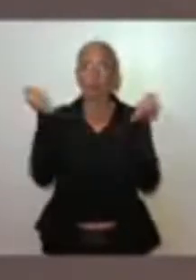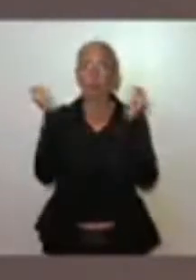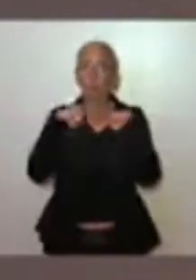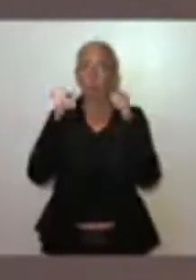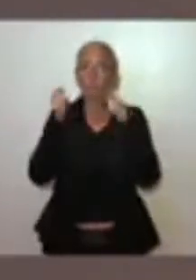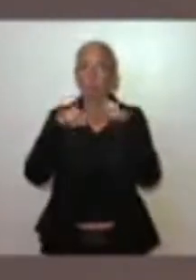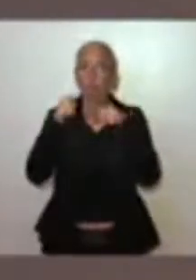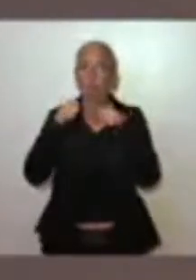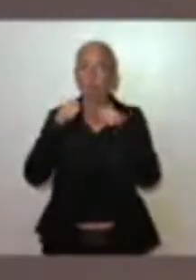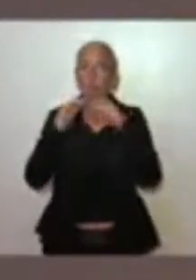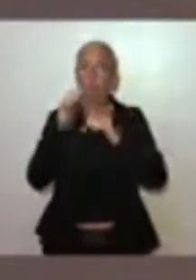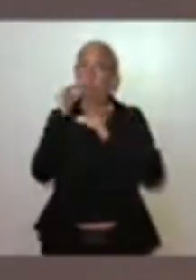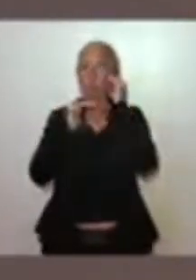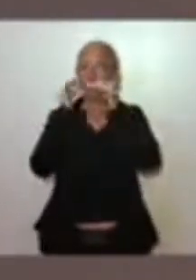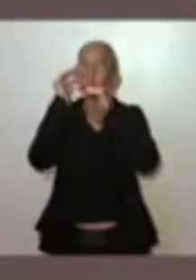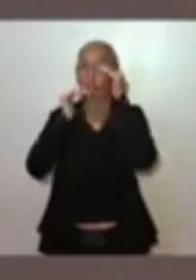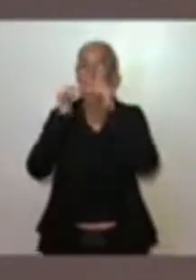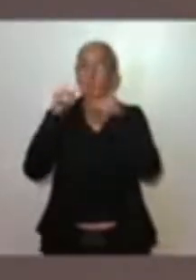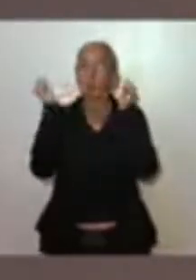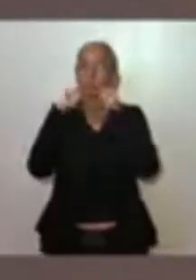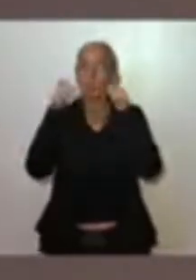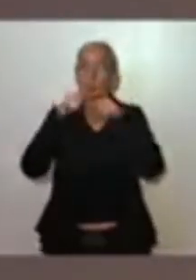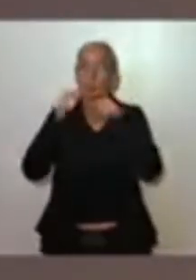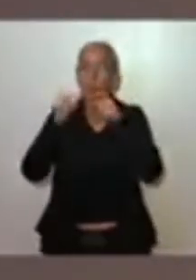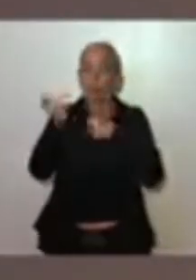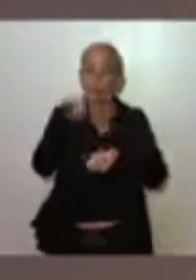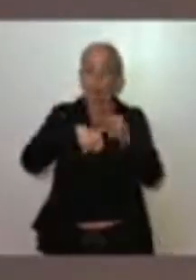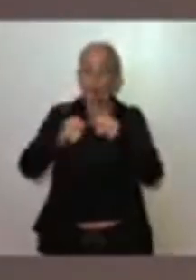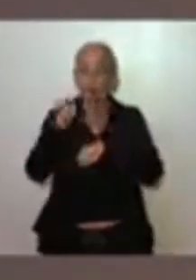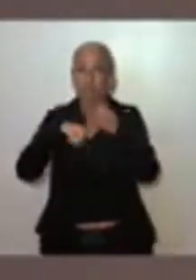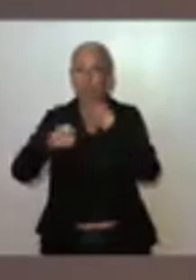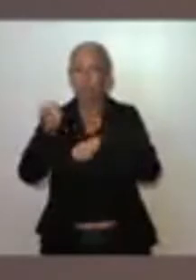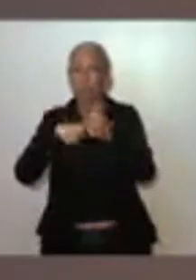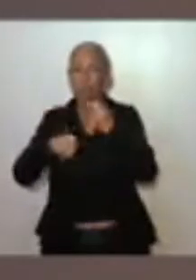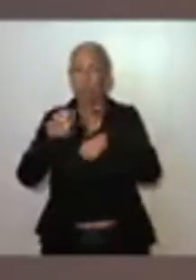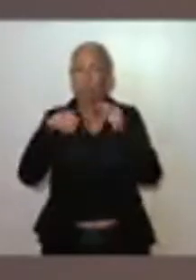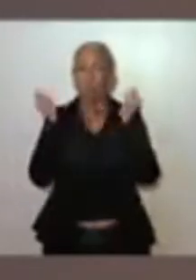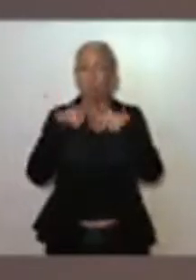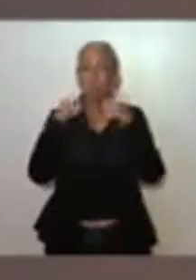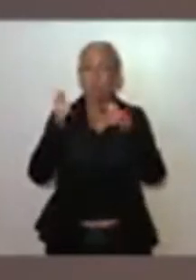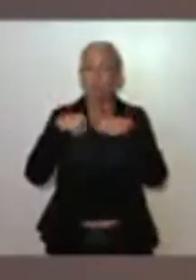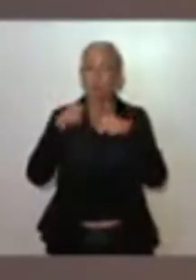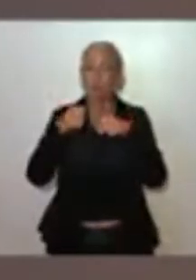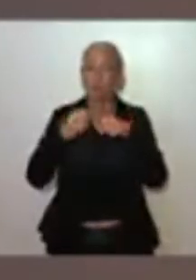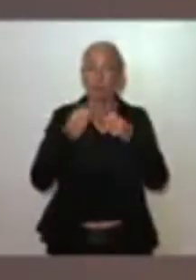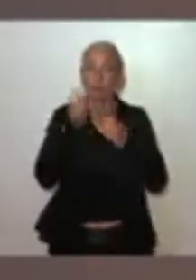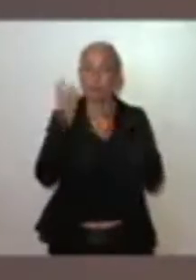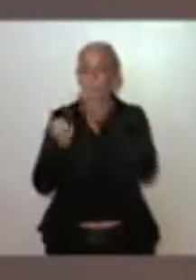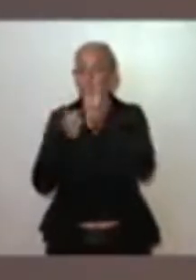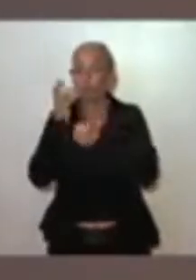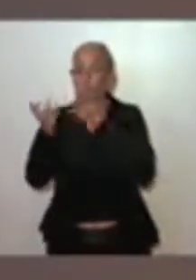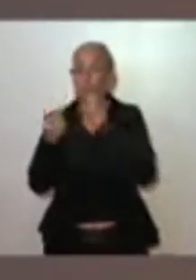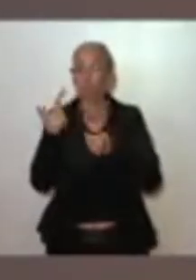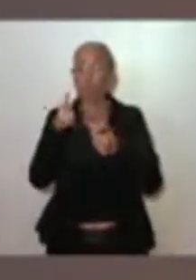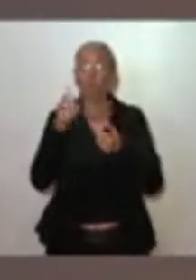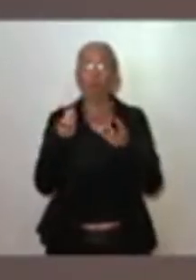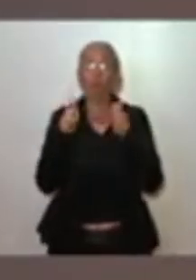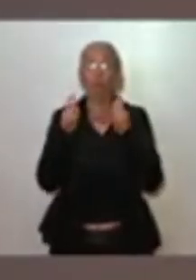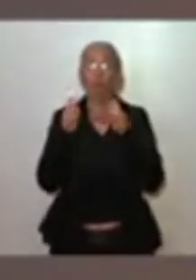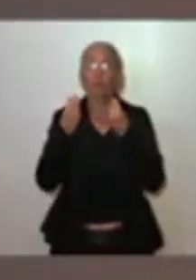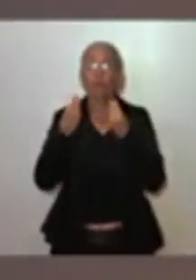precisamos de desenvolvimento é preciso gerar riqueza Porque sem gerar riqueza não tenho que distribuir e não tem como tirar